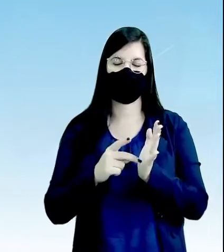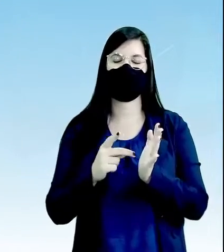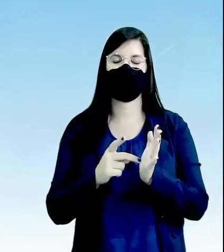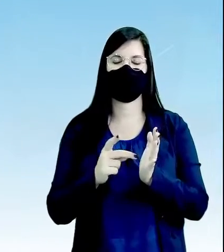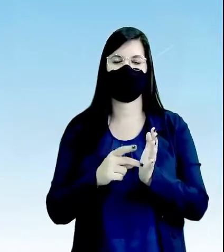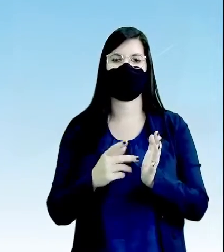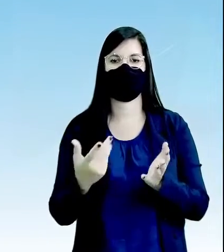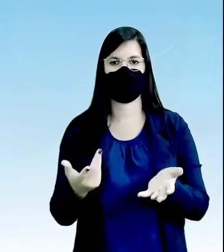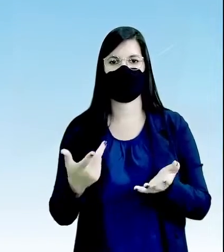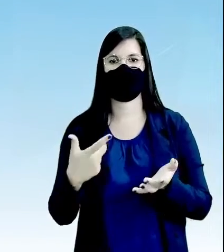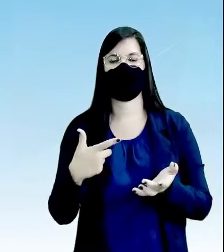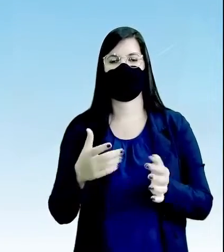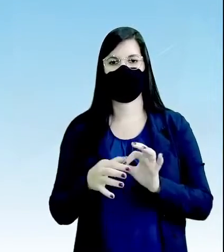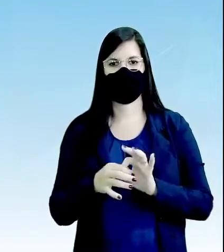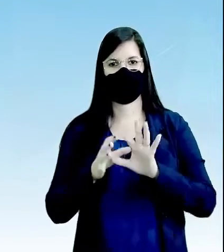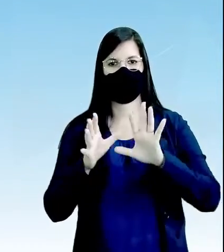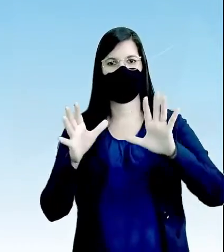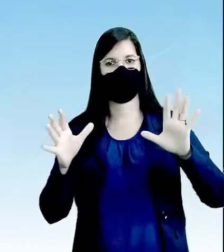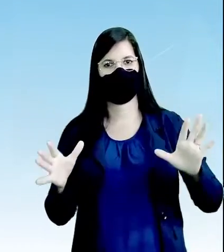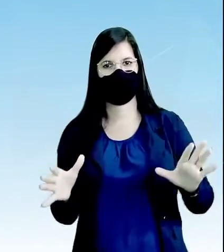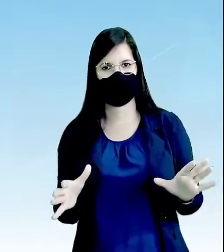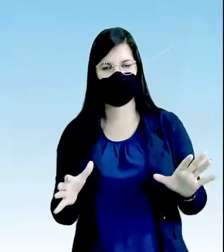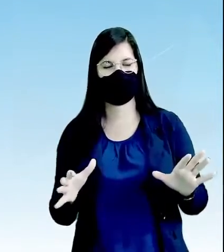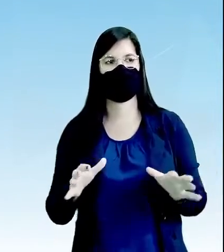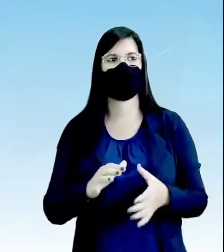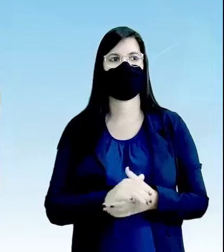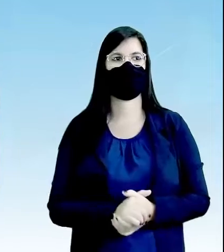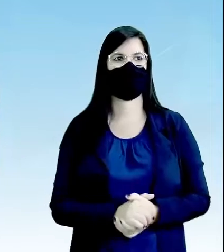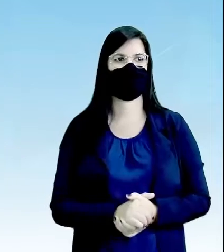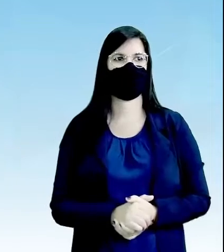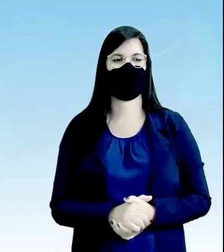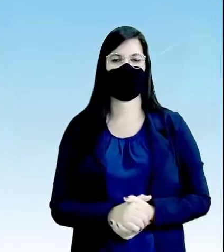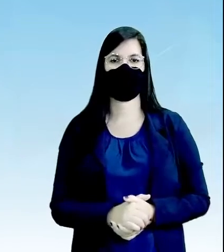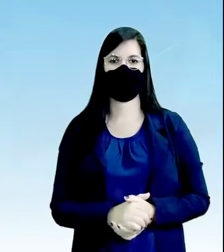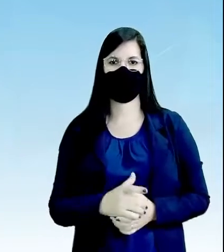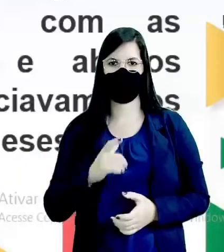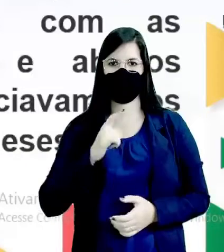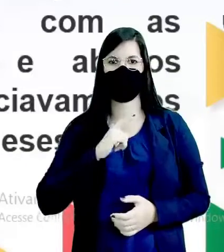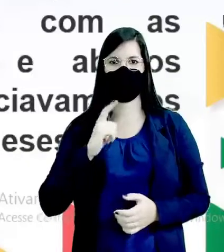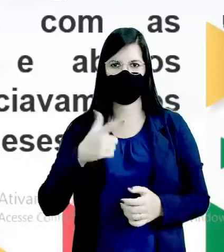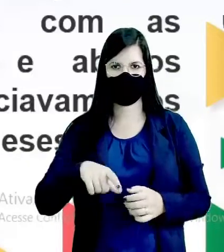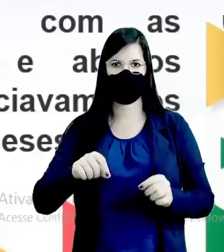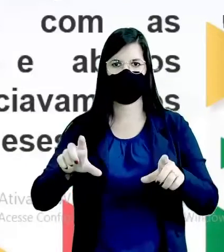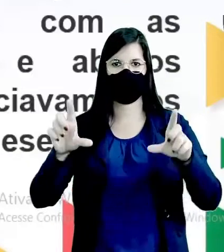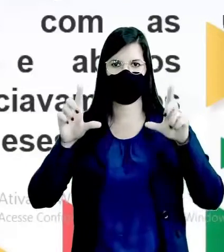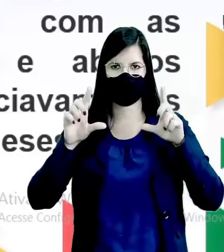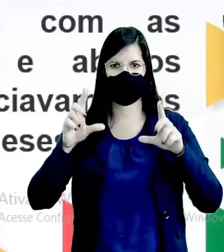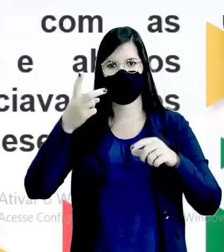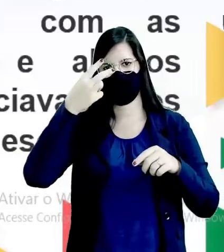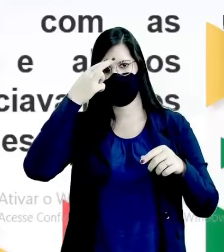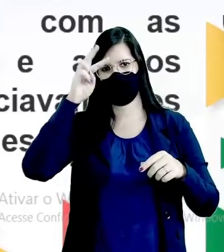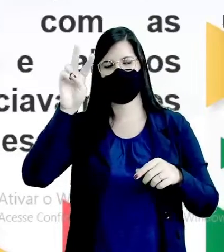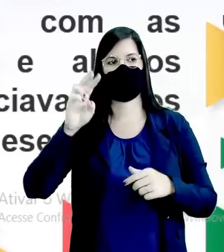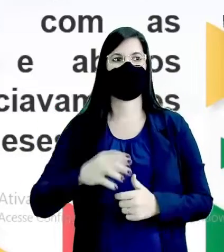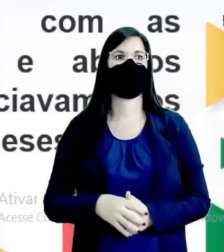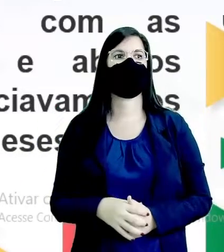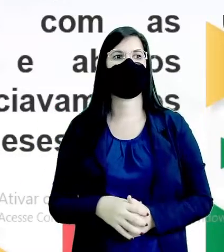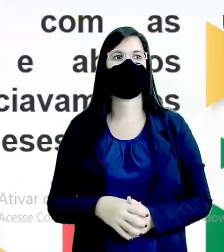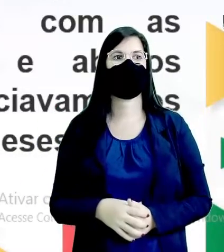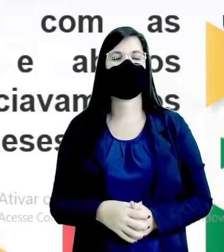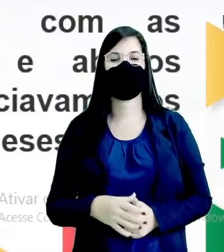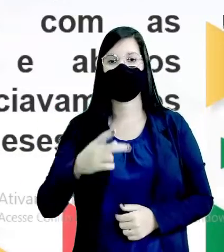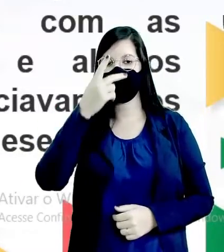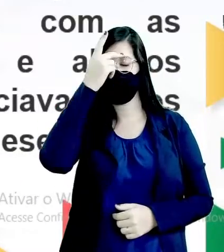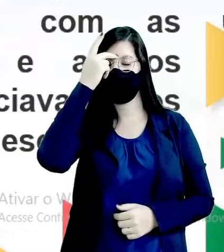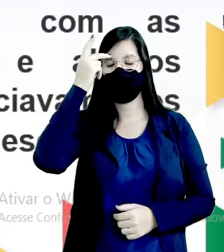mesmo da liberdade, não é isso? Aí nós temos mais continuação ainda histórica. Exatamente. Estão aí o pessoal